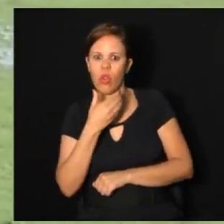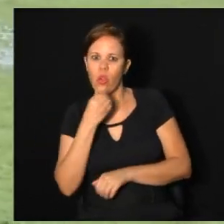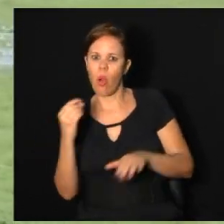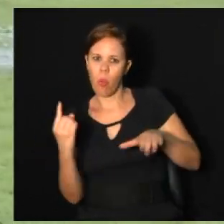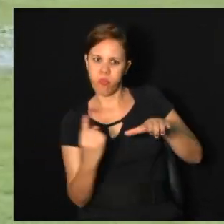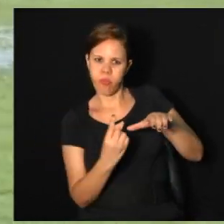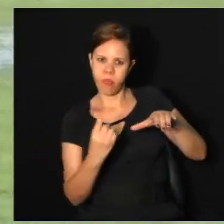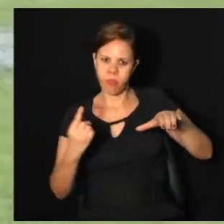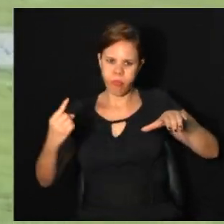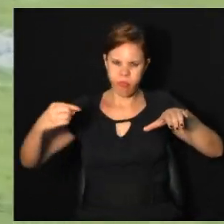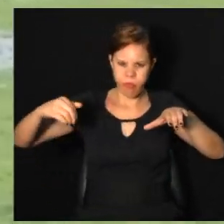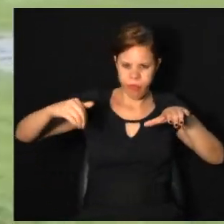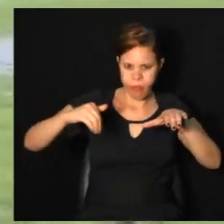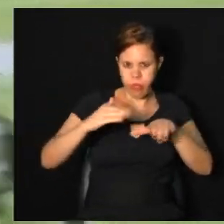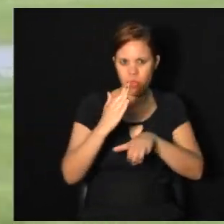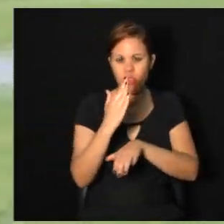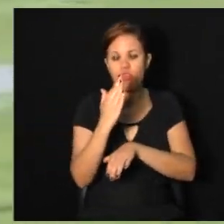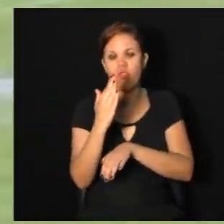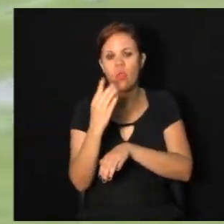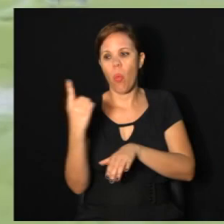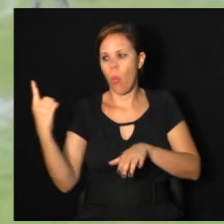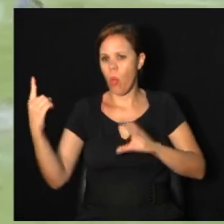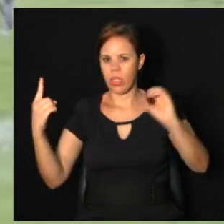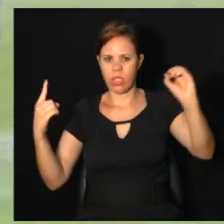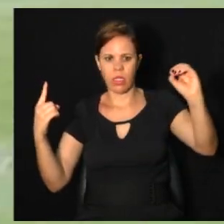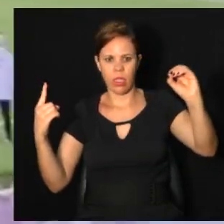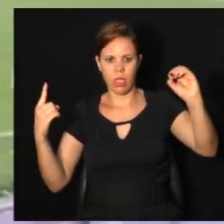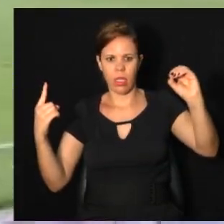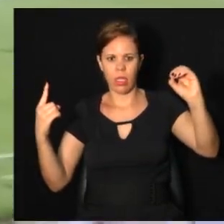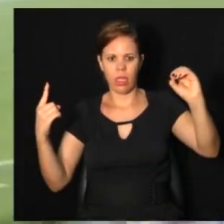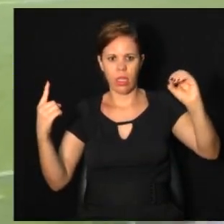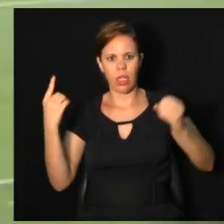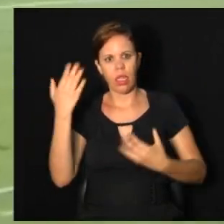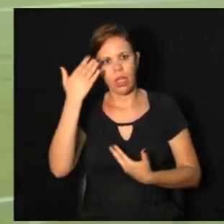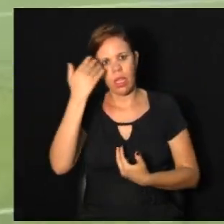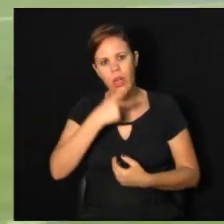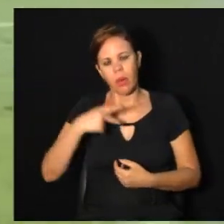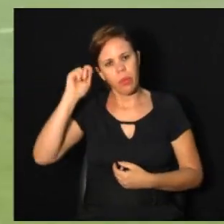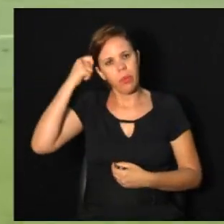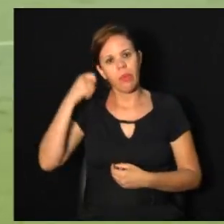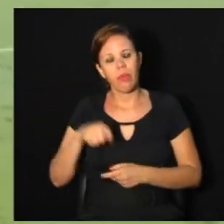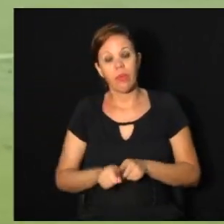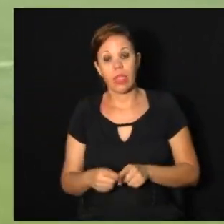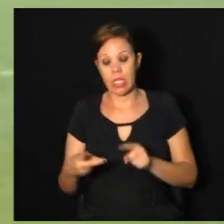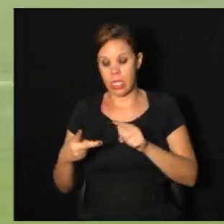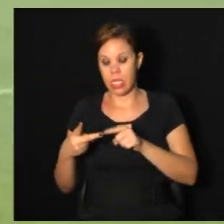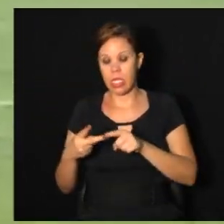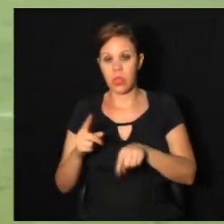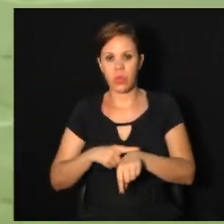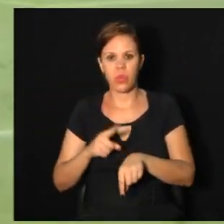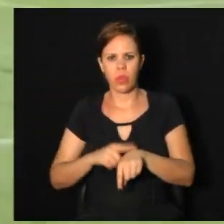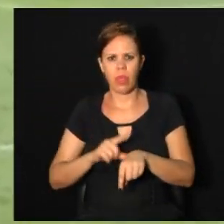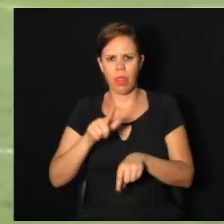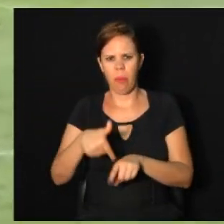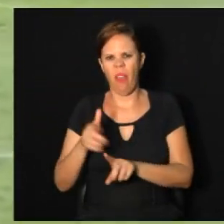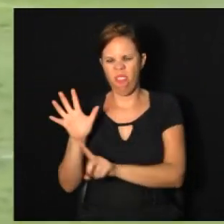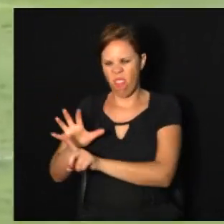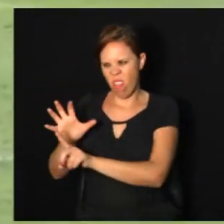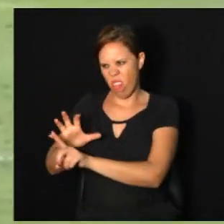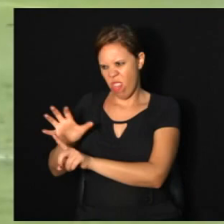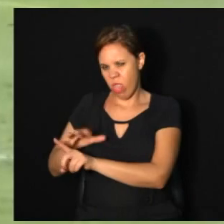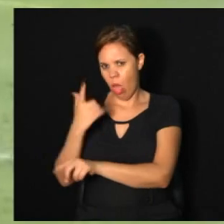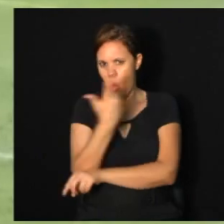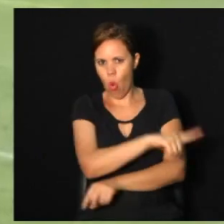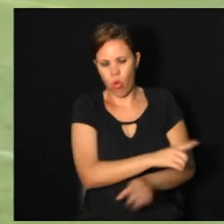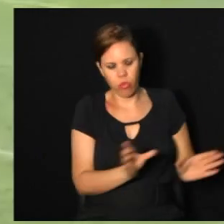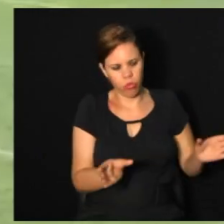e abriu o marcador, 1-0 Macaca. No segundo tempo, após pressão dos meninos da